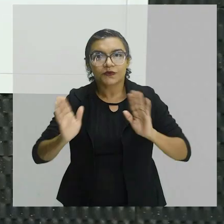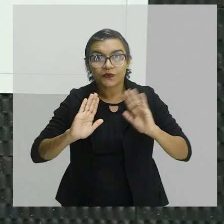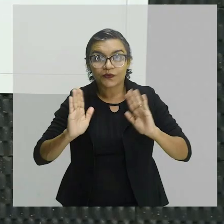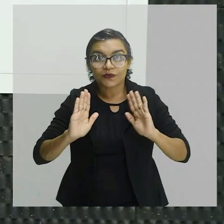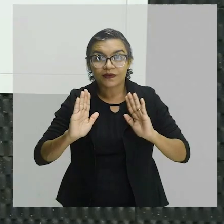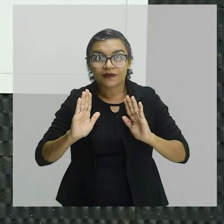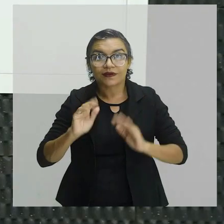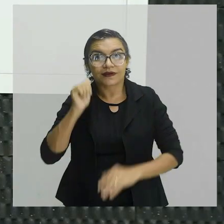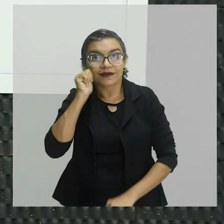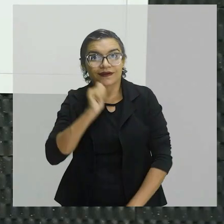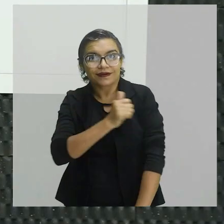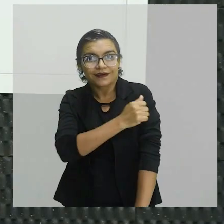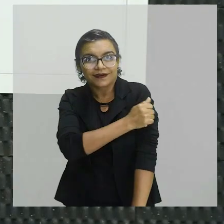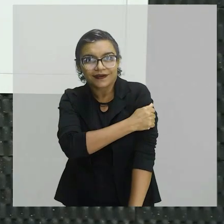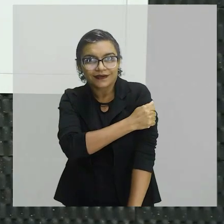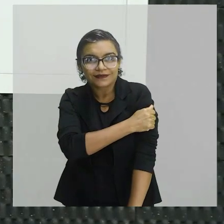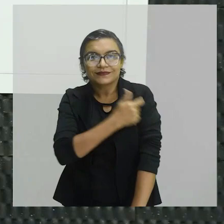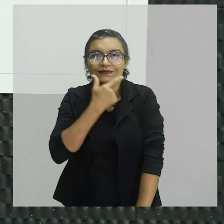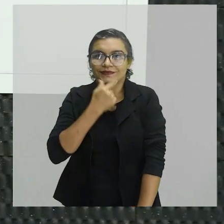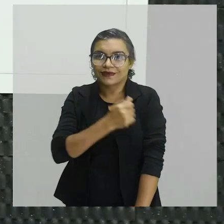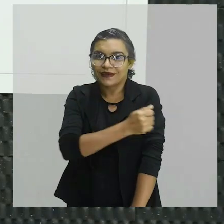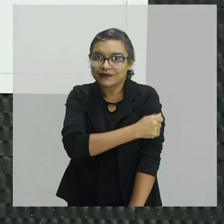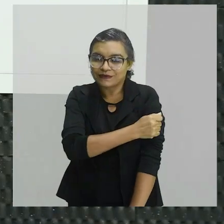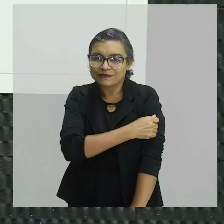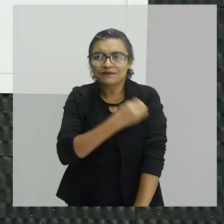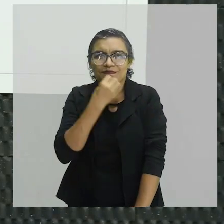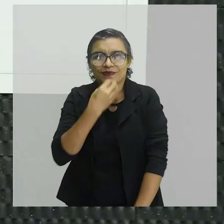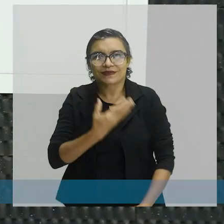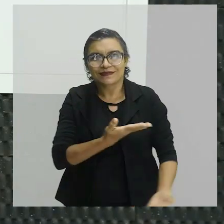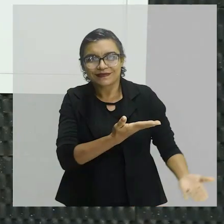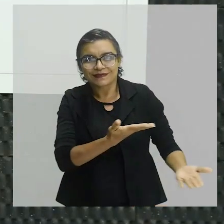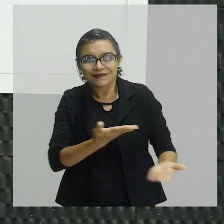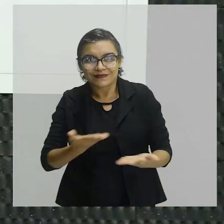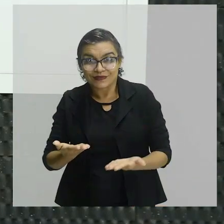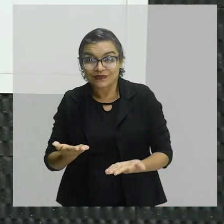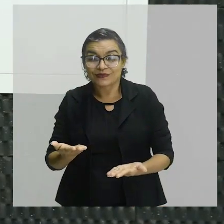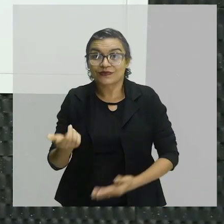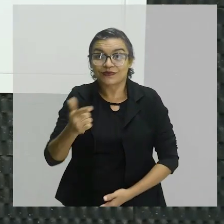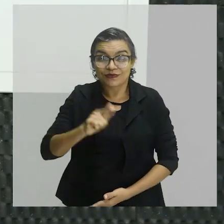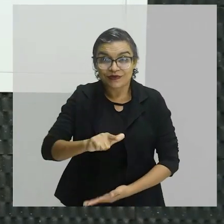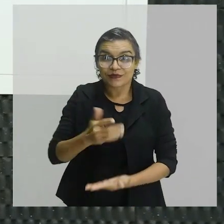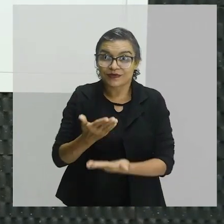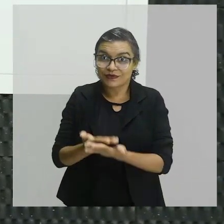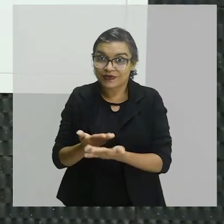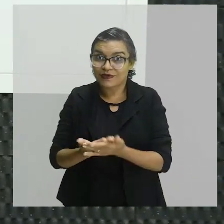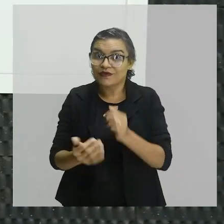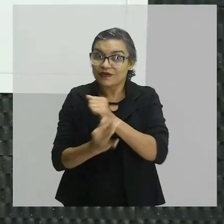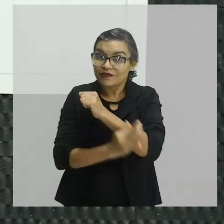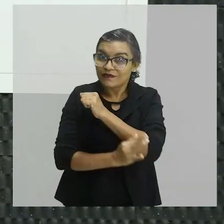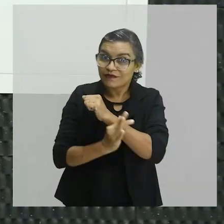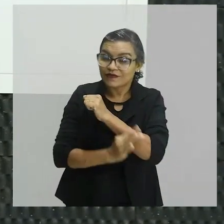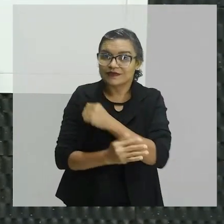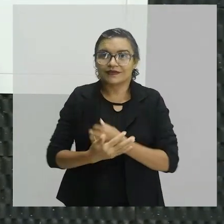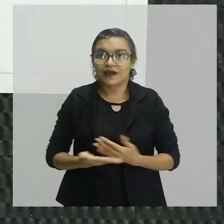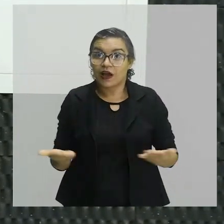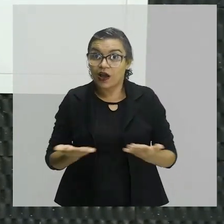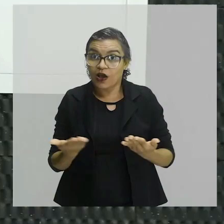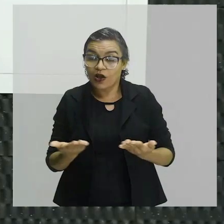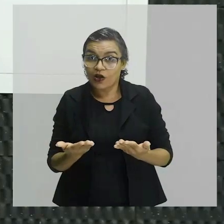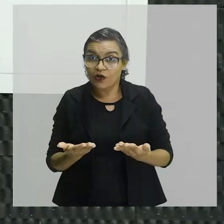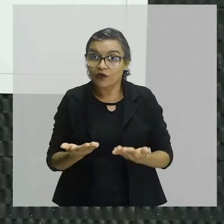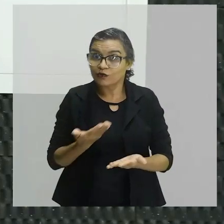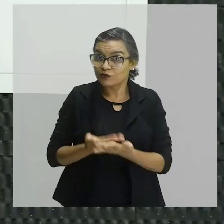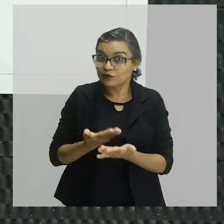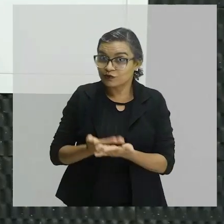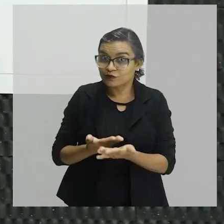Olá, aluna. Olá, aluno. Seja bem-vindo a mais uma aula de Física, agora pelo preparatório PAS, UEMA e